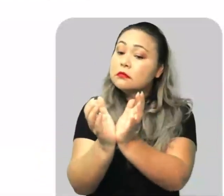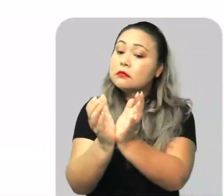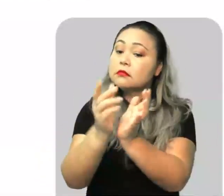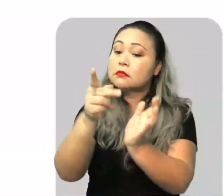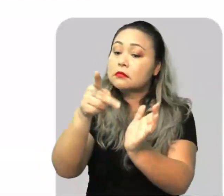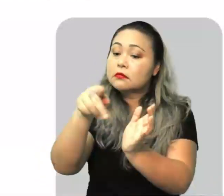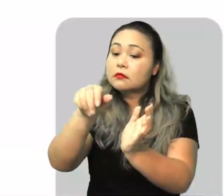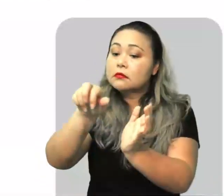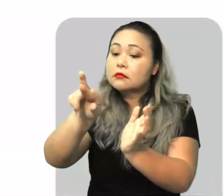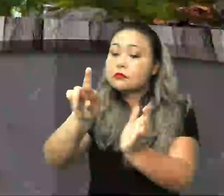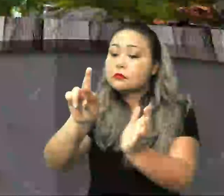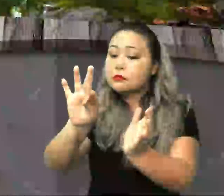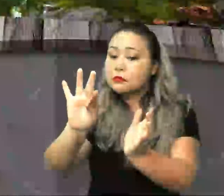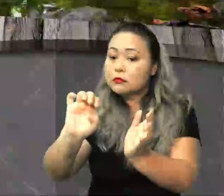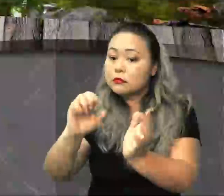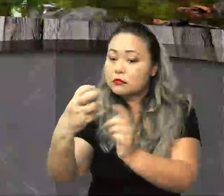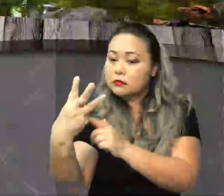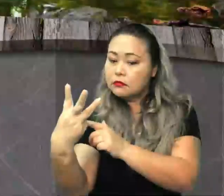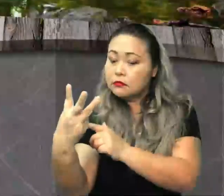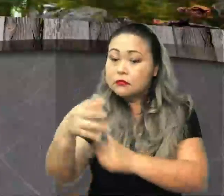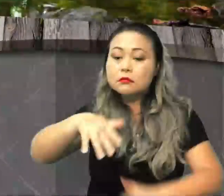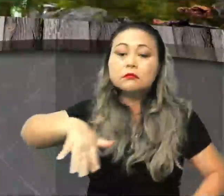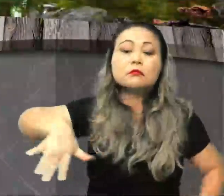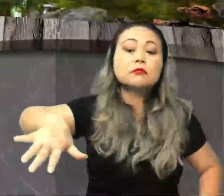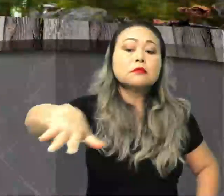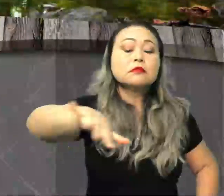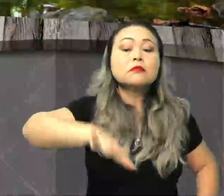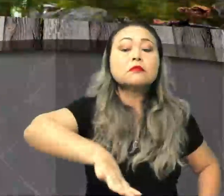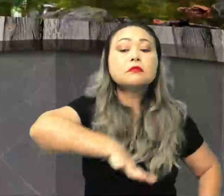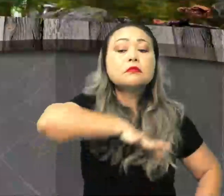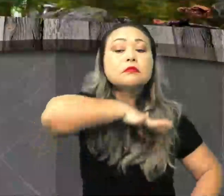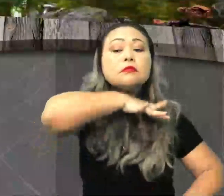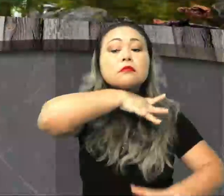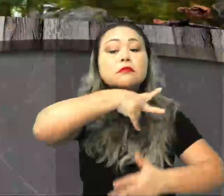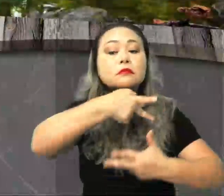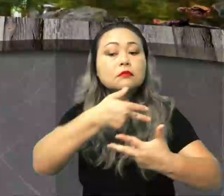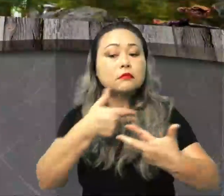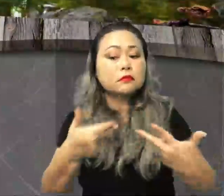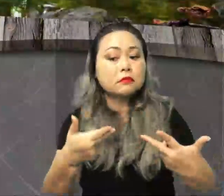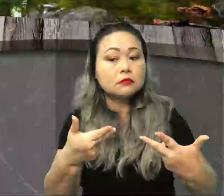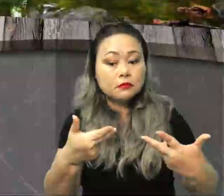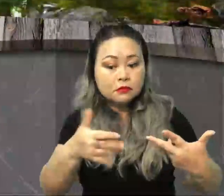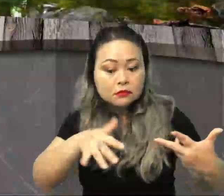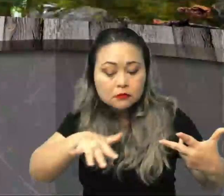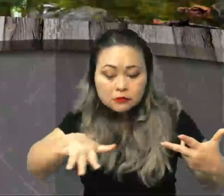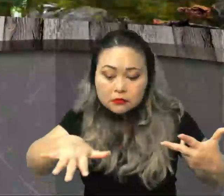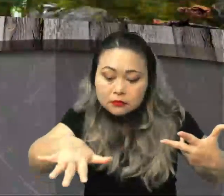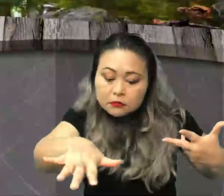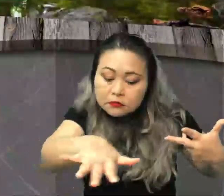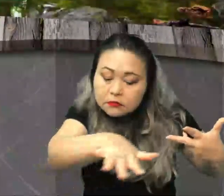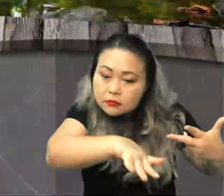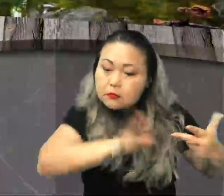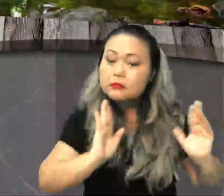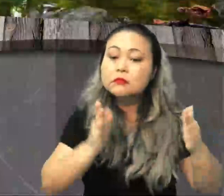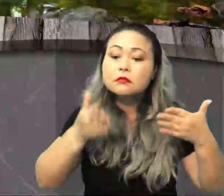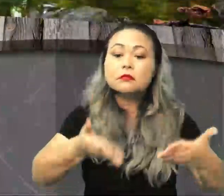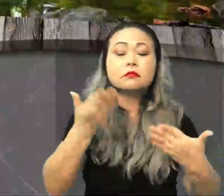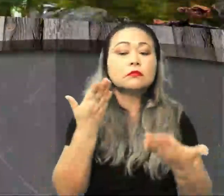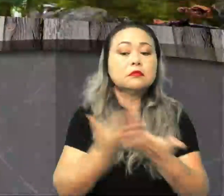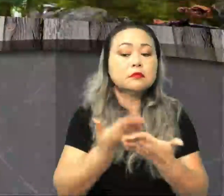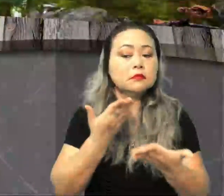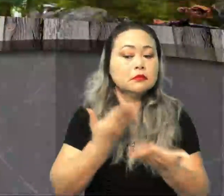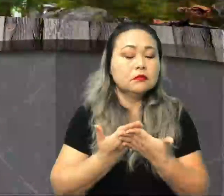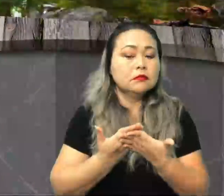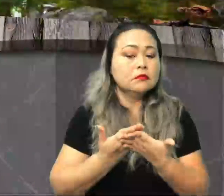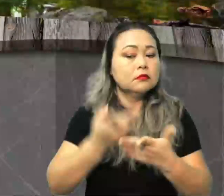reino animal. Olha aqui para mim. Dentro deste reino e nesta aula, nós não